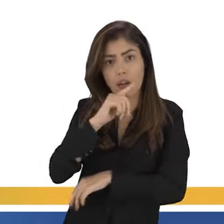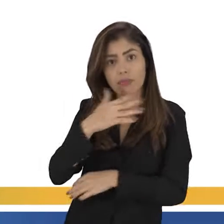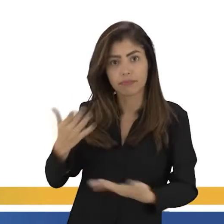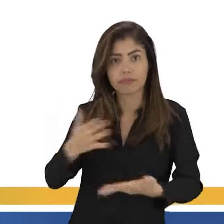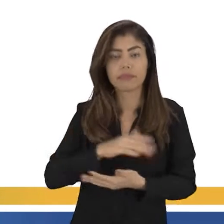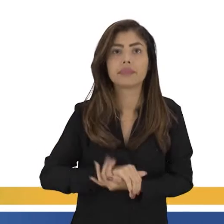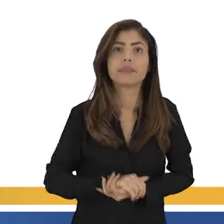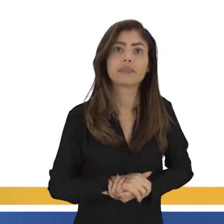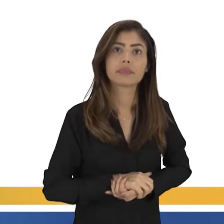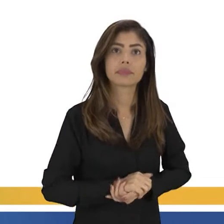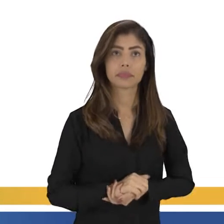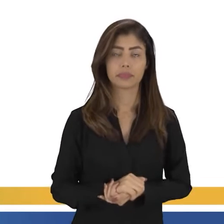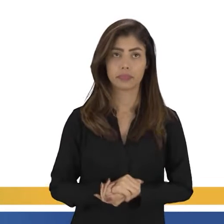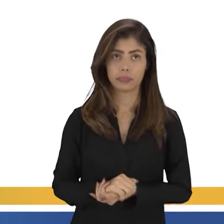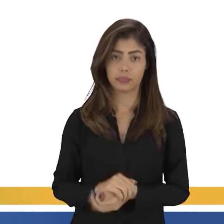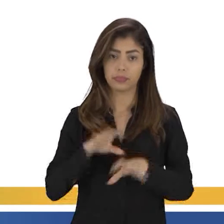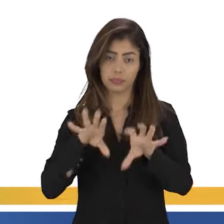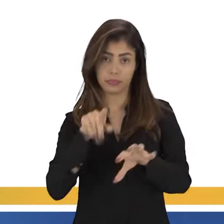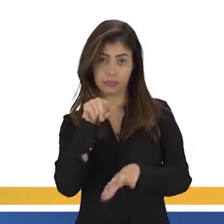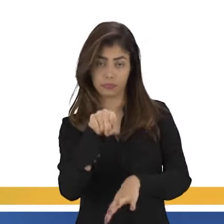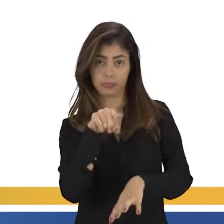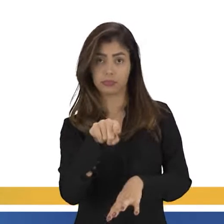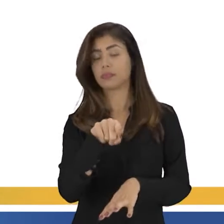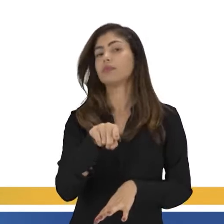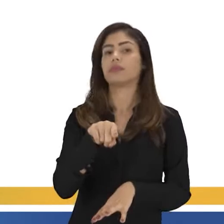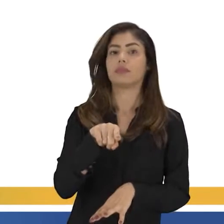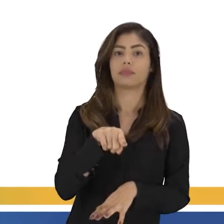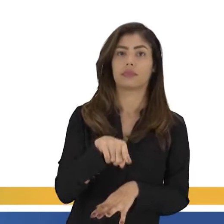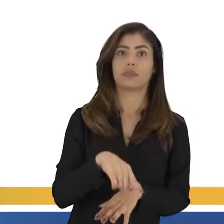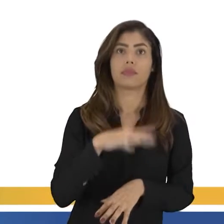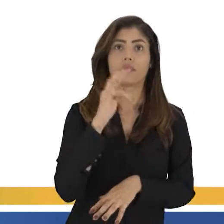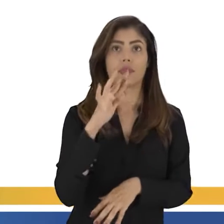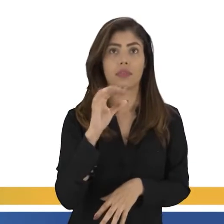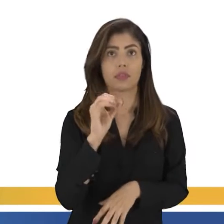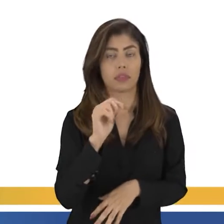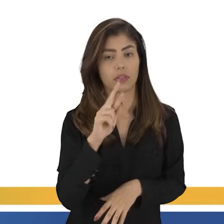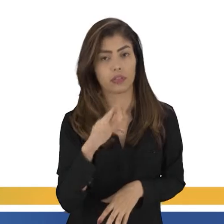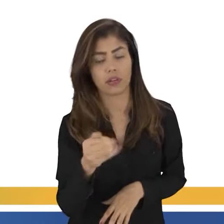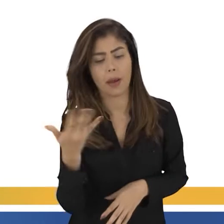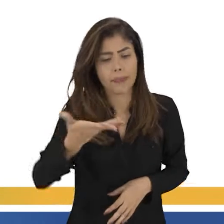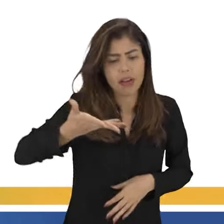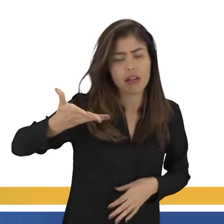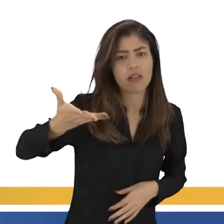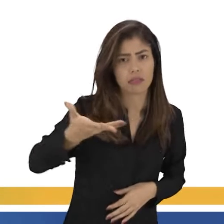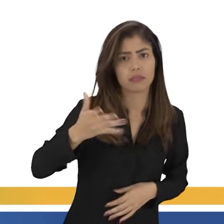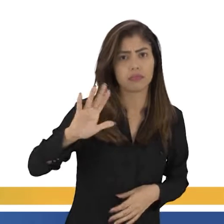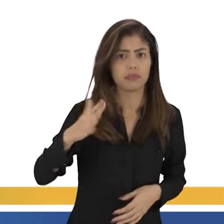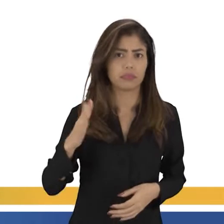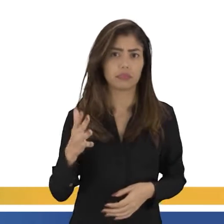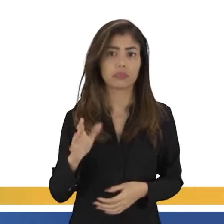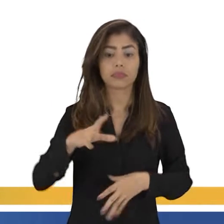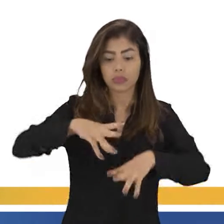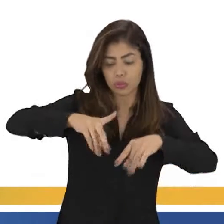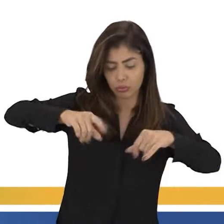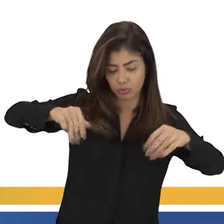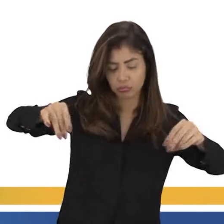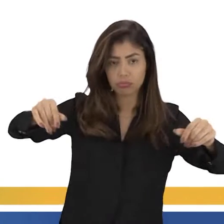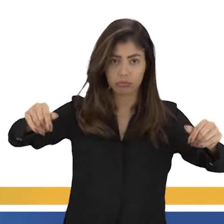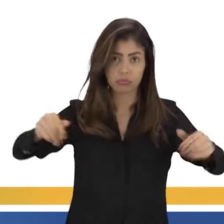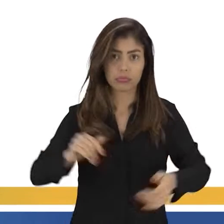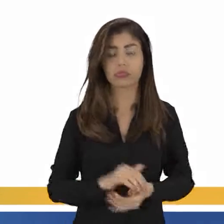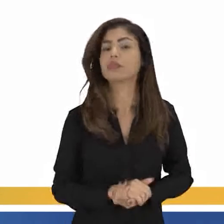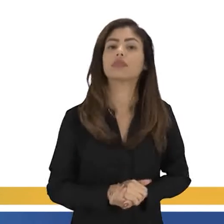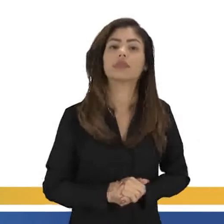água. Galera, nesse caso, o fósforo é encontrado basicamente no solo.